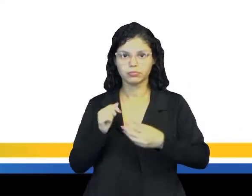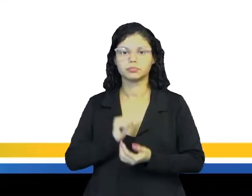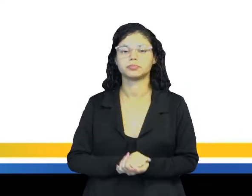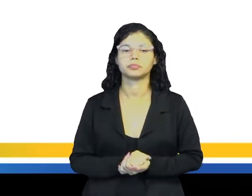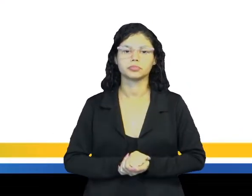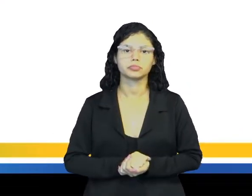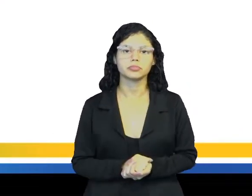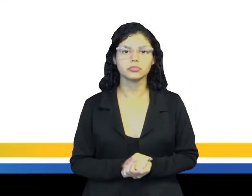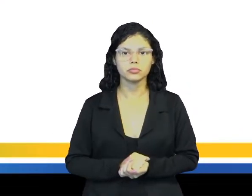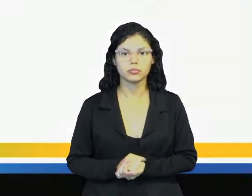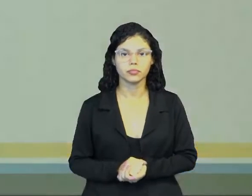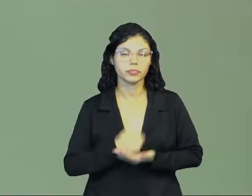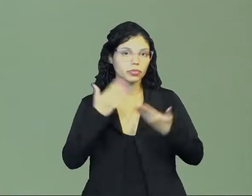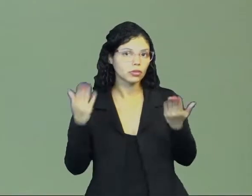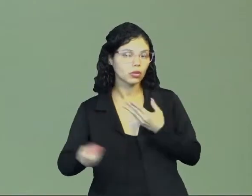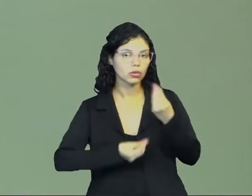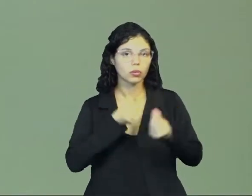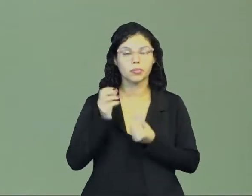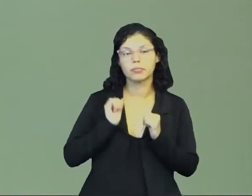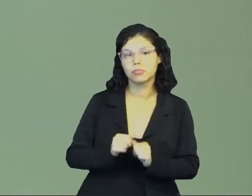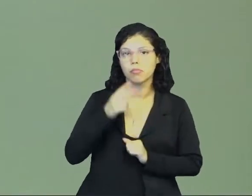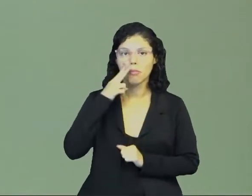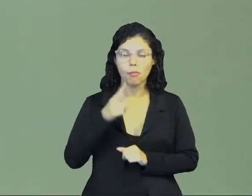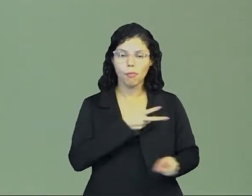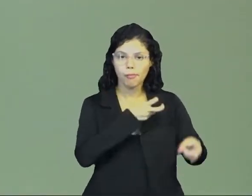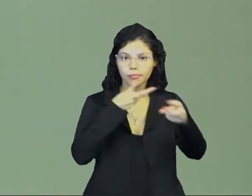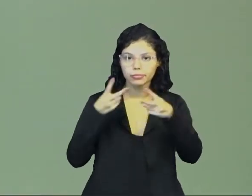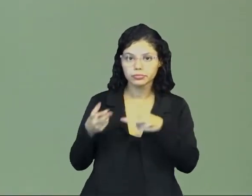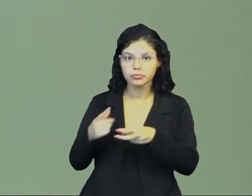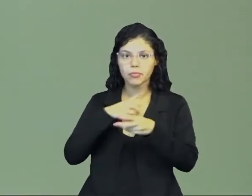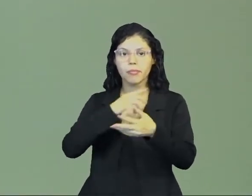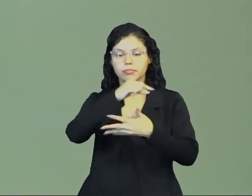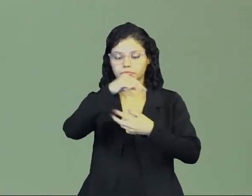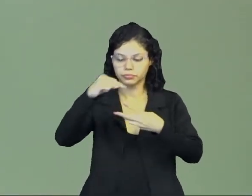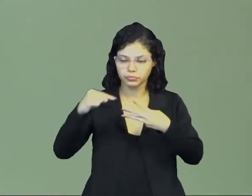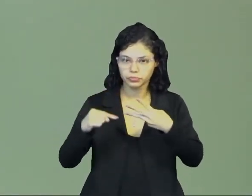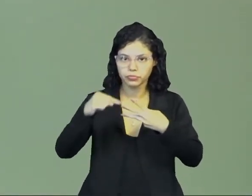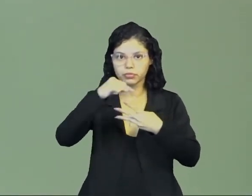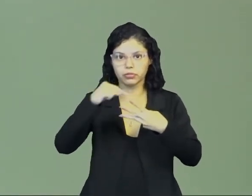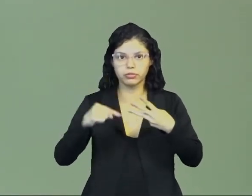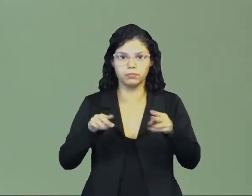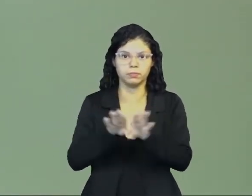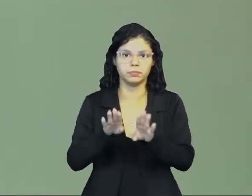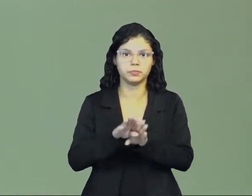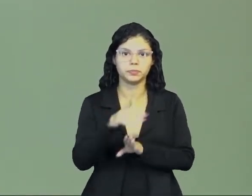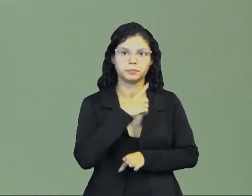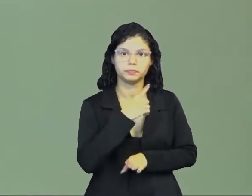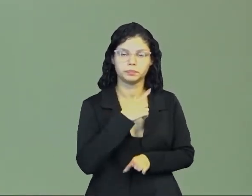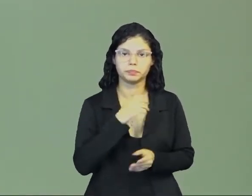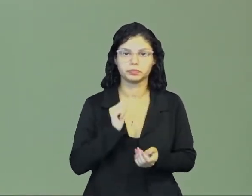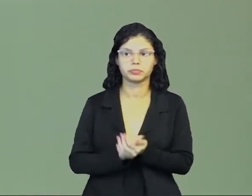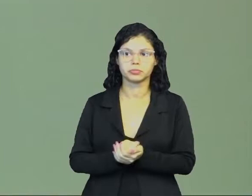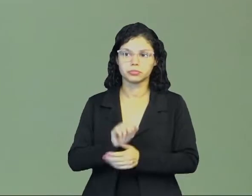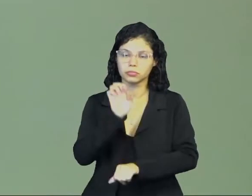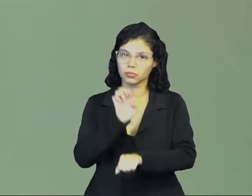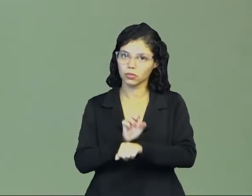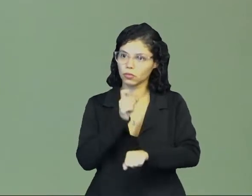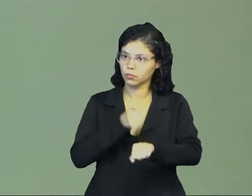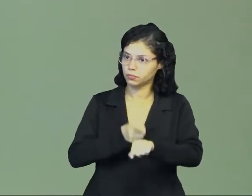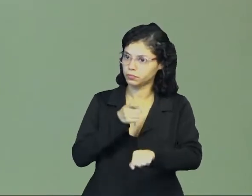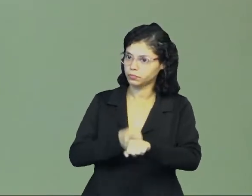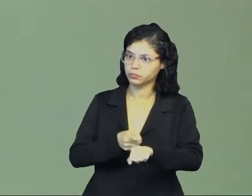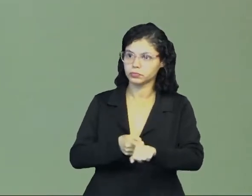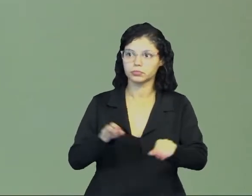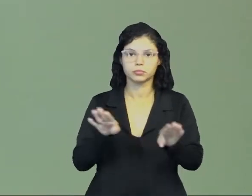físicos. Então, como nós podemos observar, nós temos três estados físicos para a água. Nós temos a água no estado sólido, que